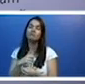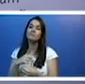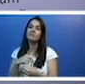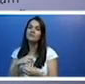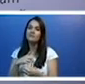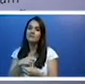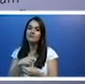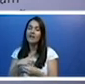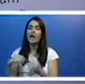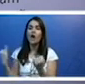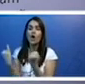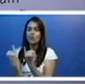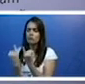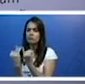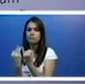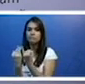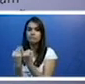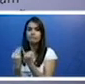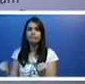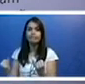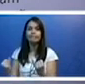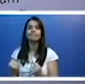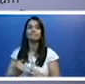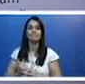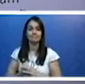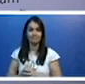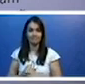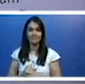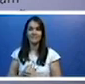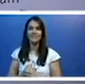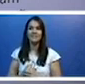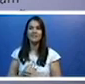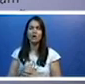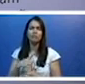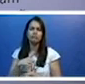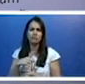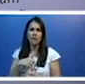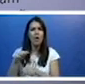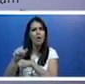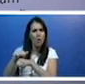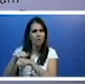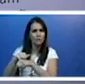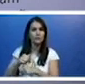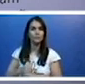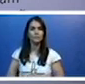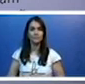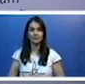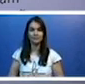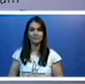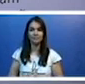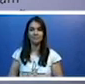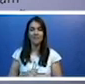retículo iônico rompido, que é aquele formato cristalino, né, da parte sólida. E aí